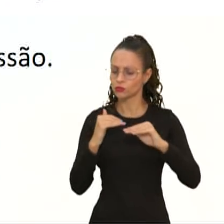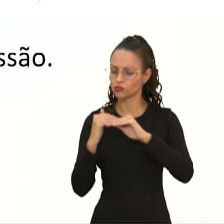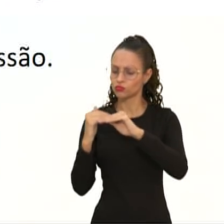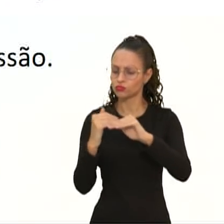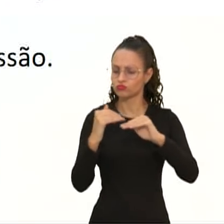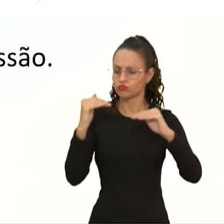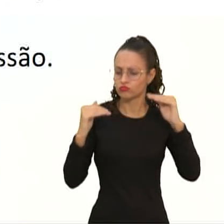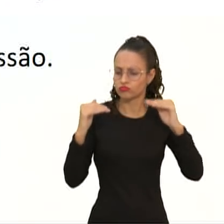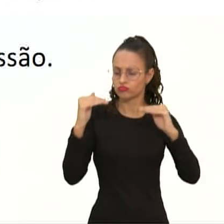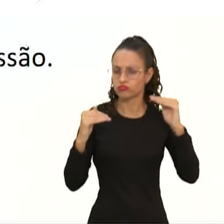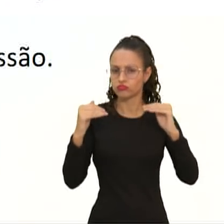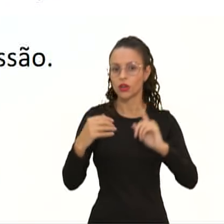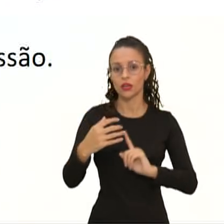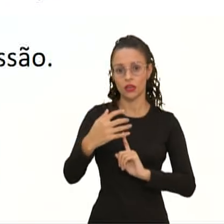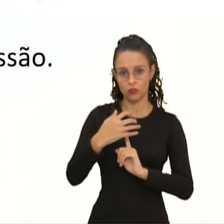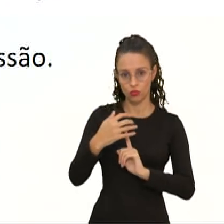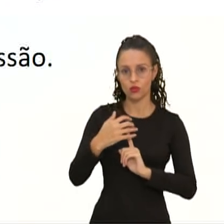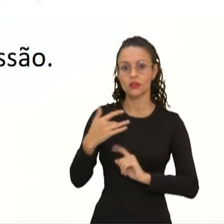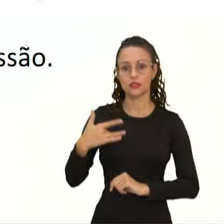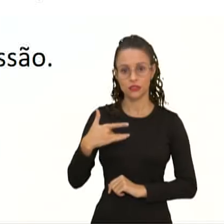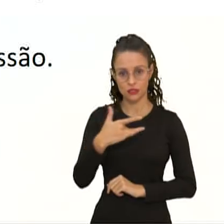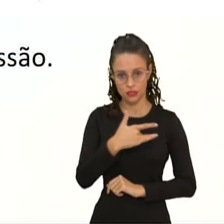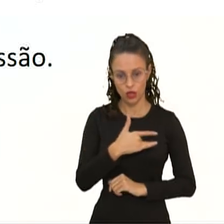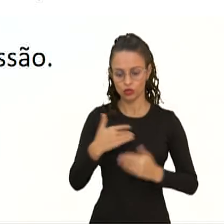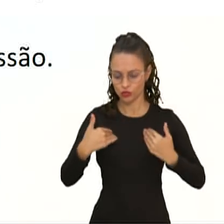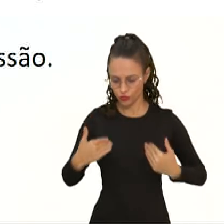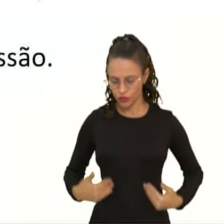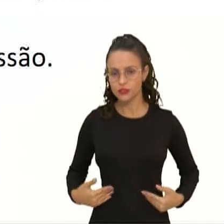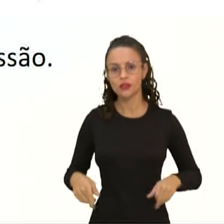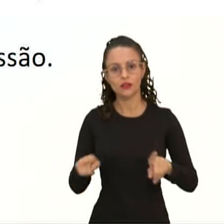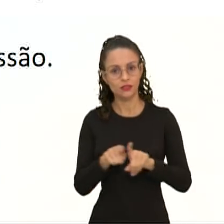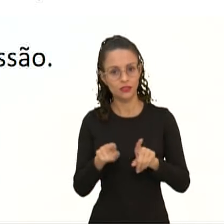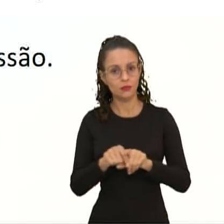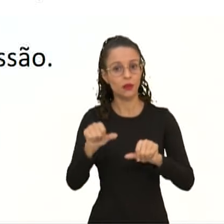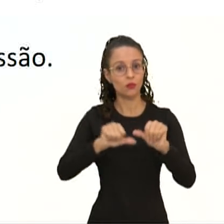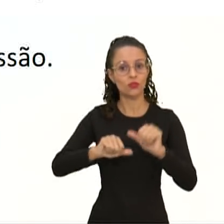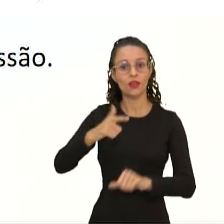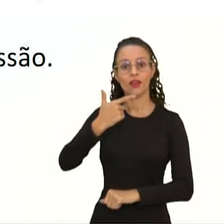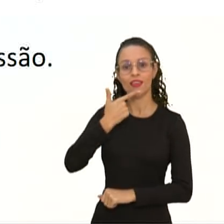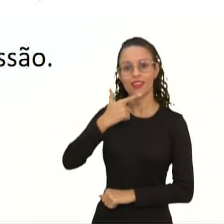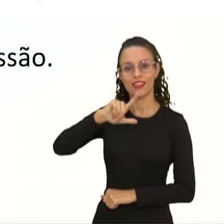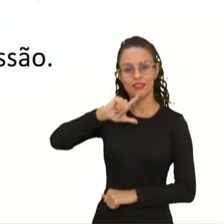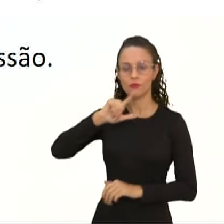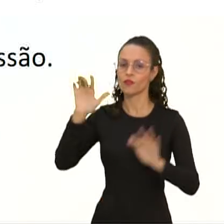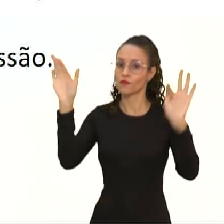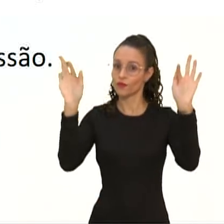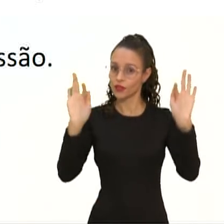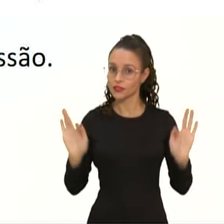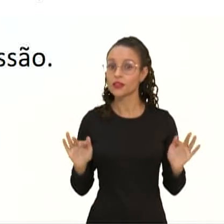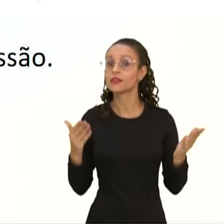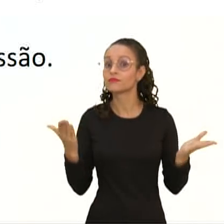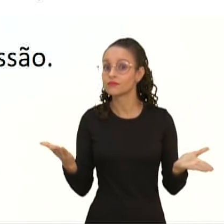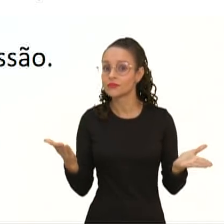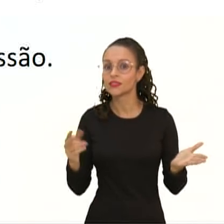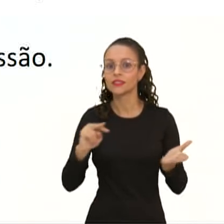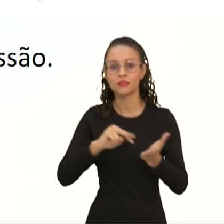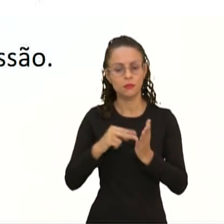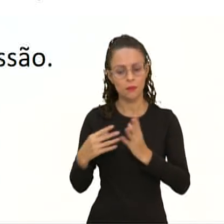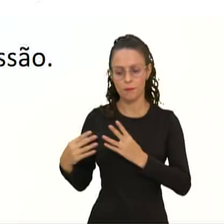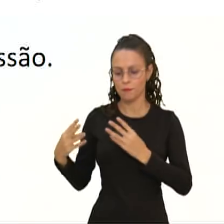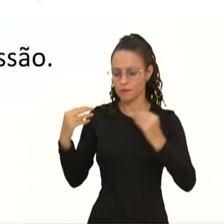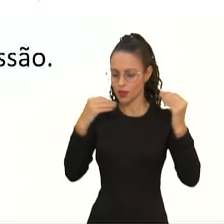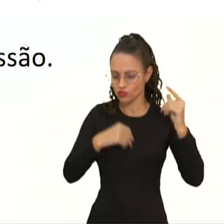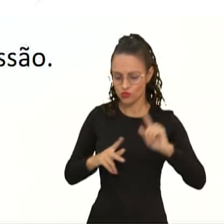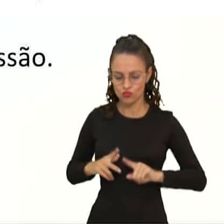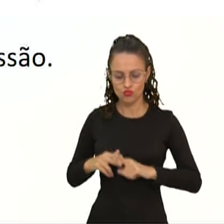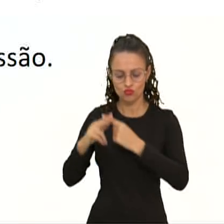ela impacta não só na saúde física, mas ela também altera o nosso humor, a nossa felicidade, ou seja, ela mexe com a